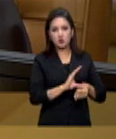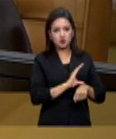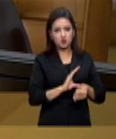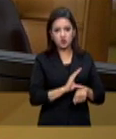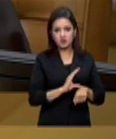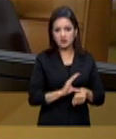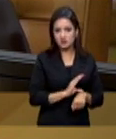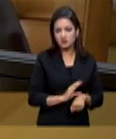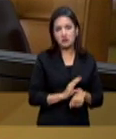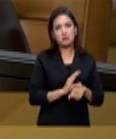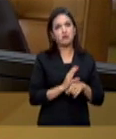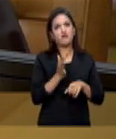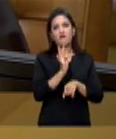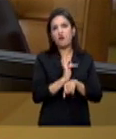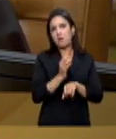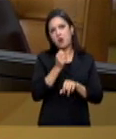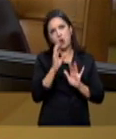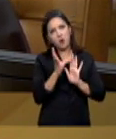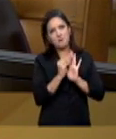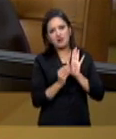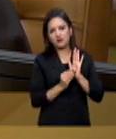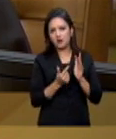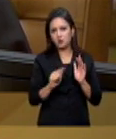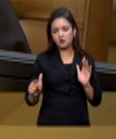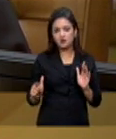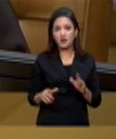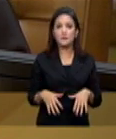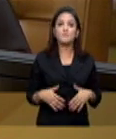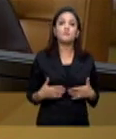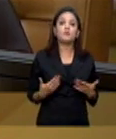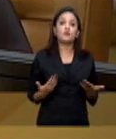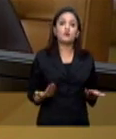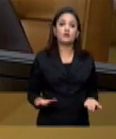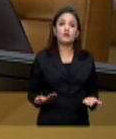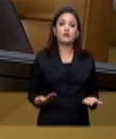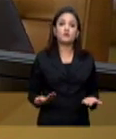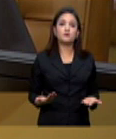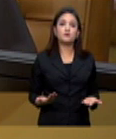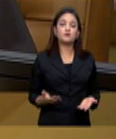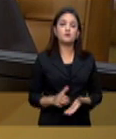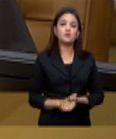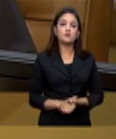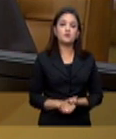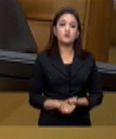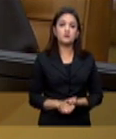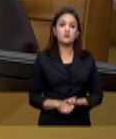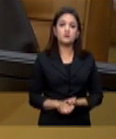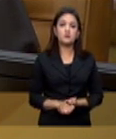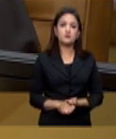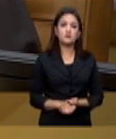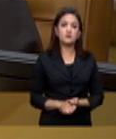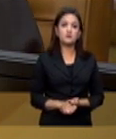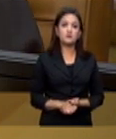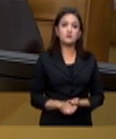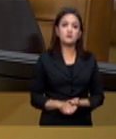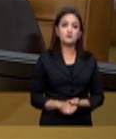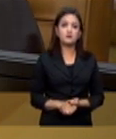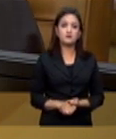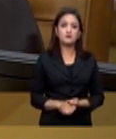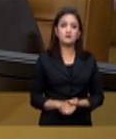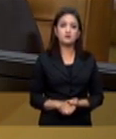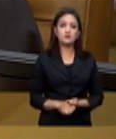nem material. Não tenho, contudo, senhor presidente, qualquer dificuldade com